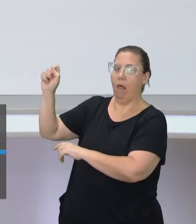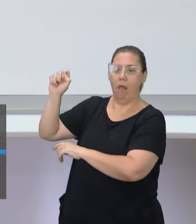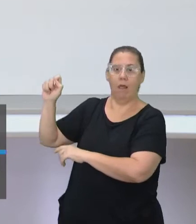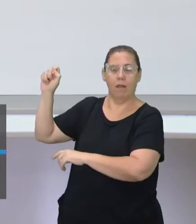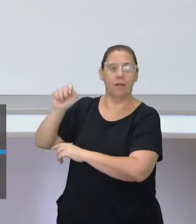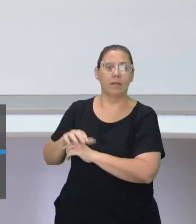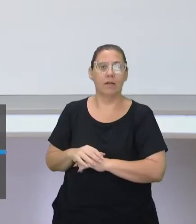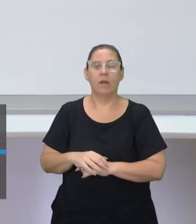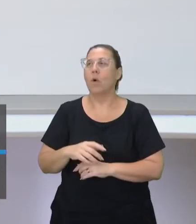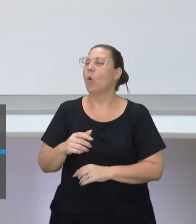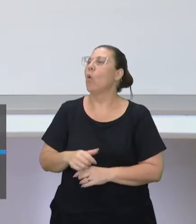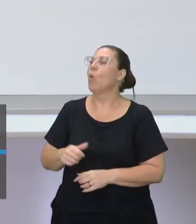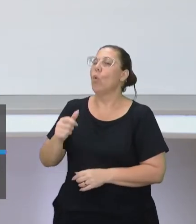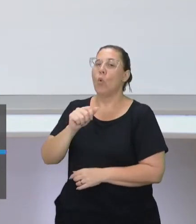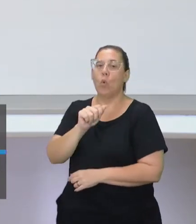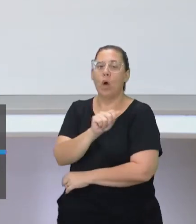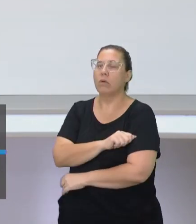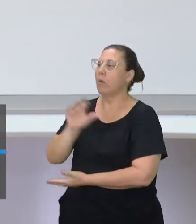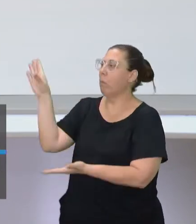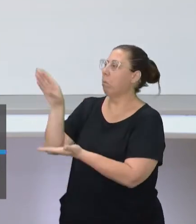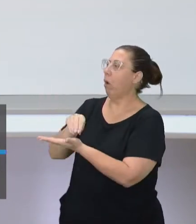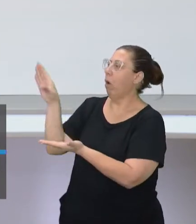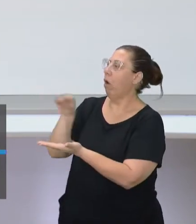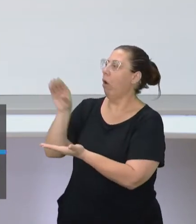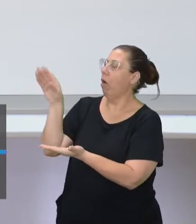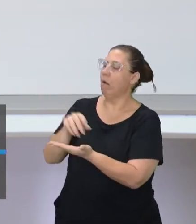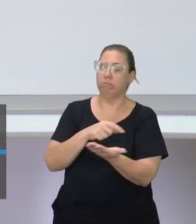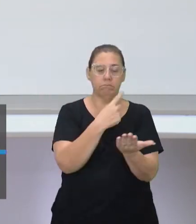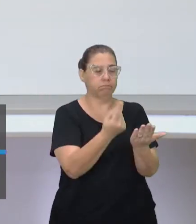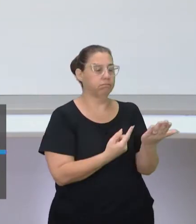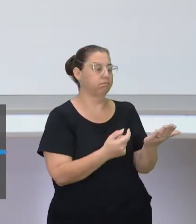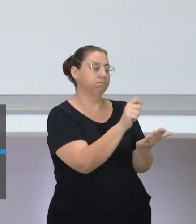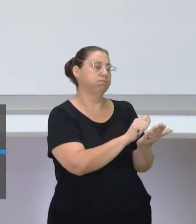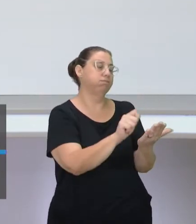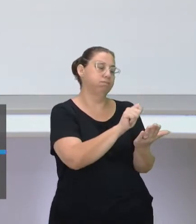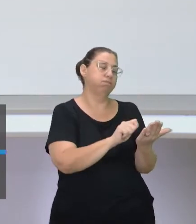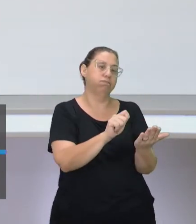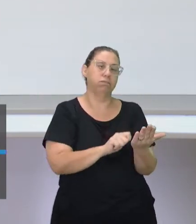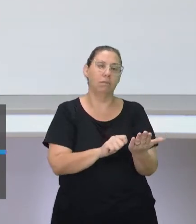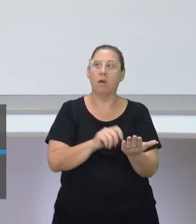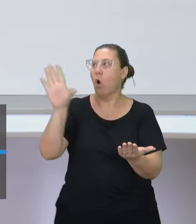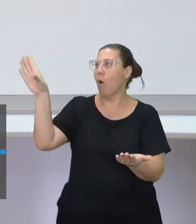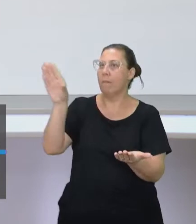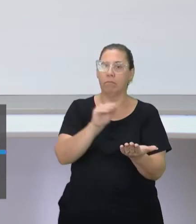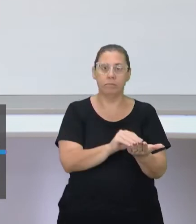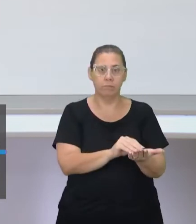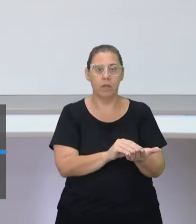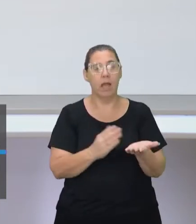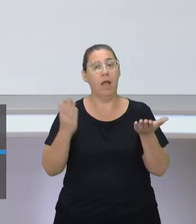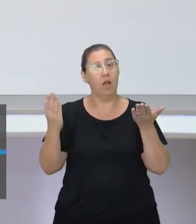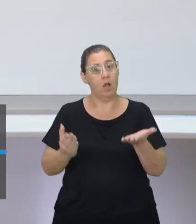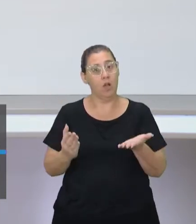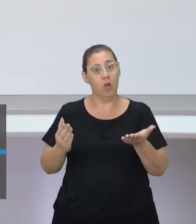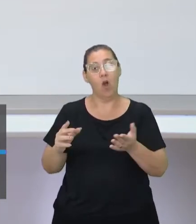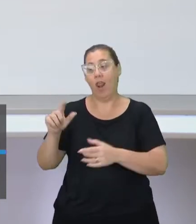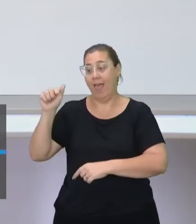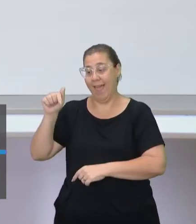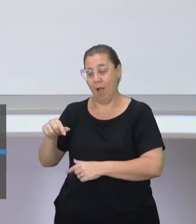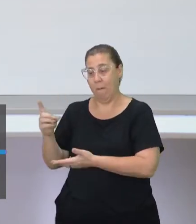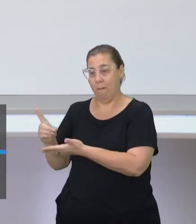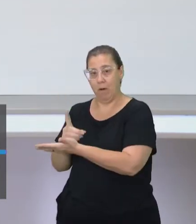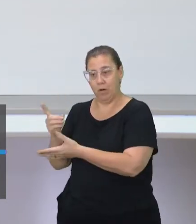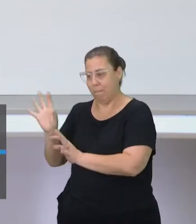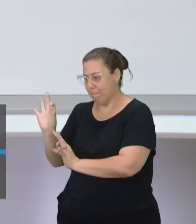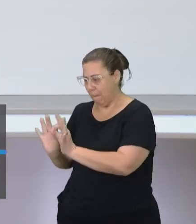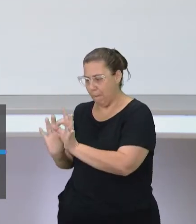etnocentrismo, aí o aluno ia lá, copiava e passava para o caderno. Então, assim, era uma cópia. Agora não, agora é uma produção